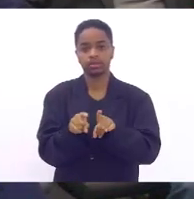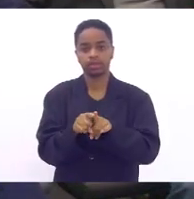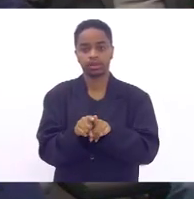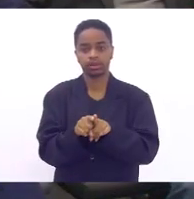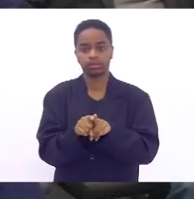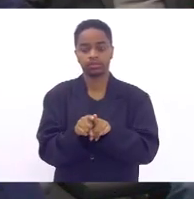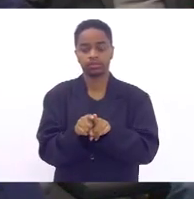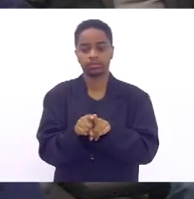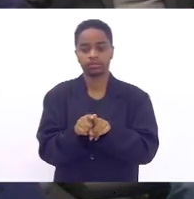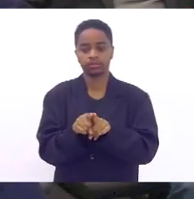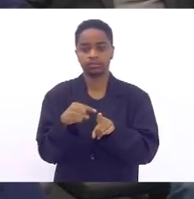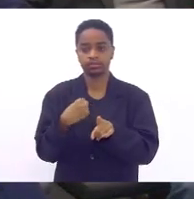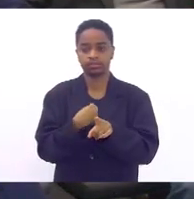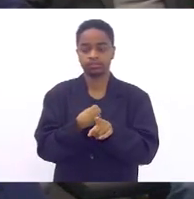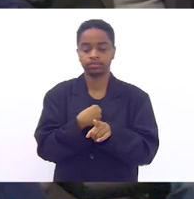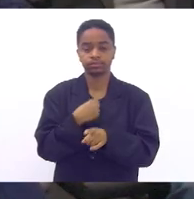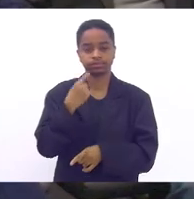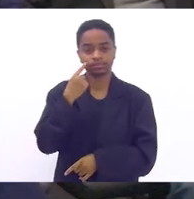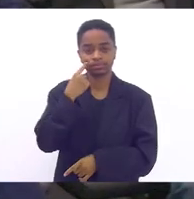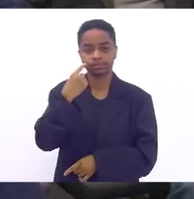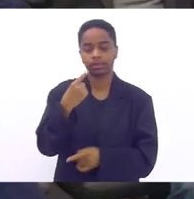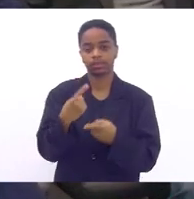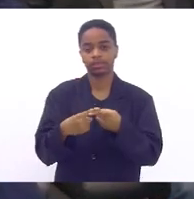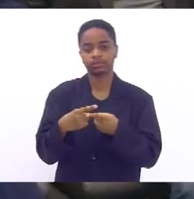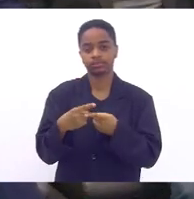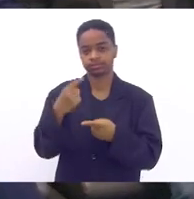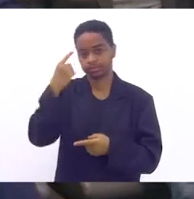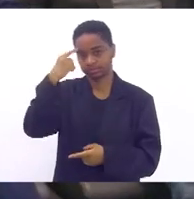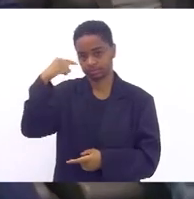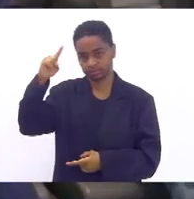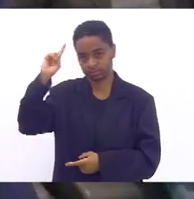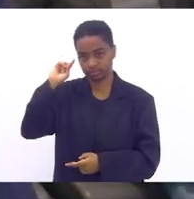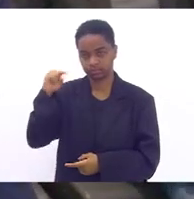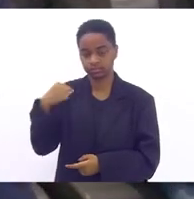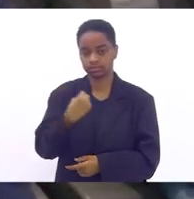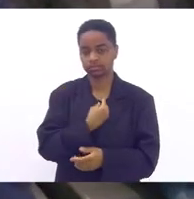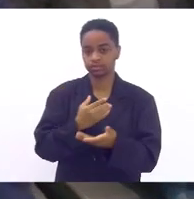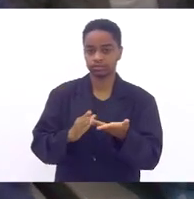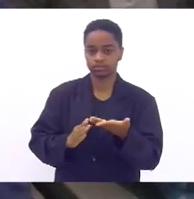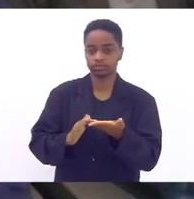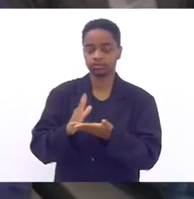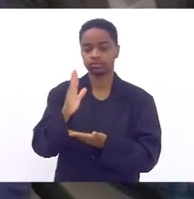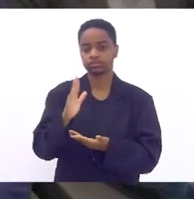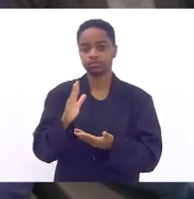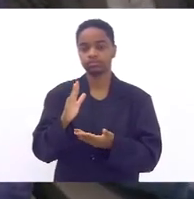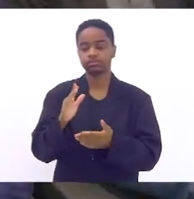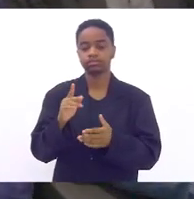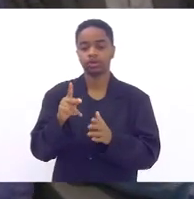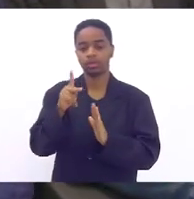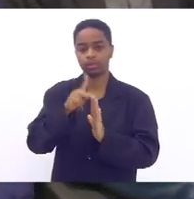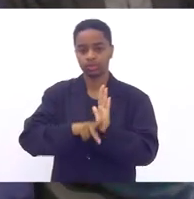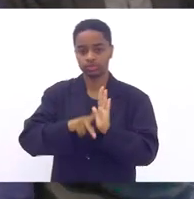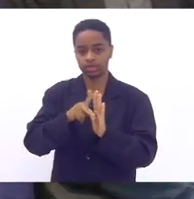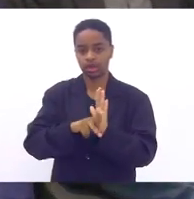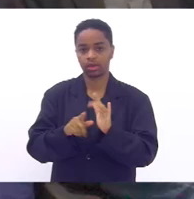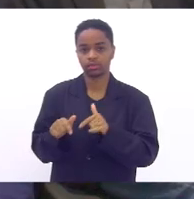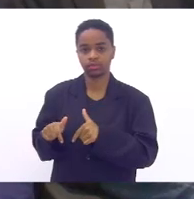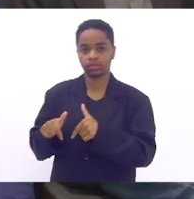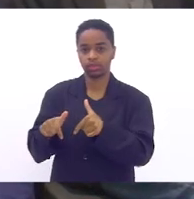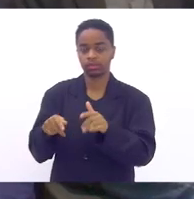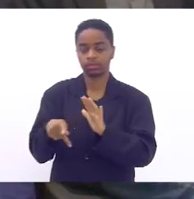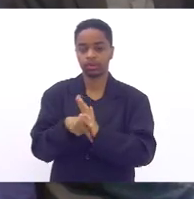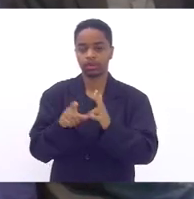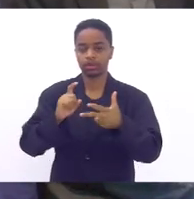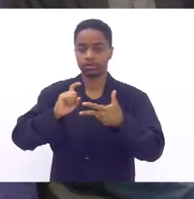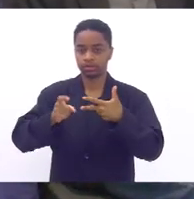eh na semana anterior né Essa casa aprovou um projeto de iniciativa do executivo que traz também